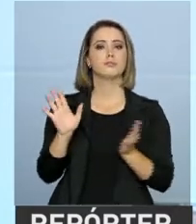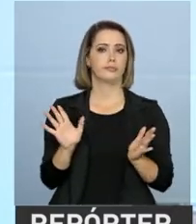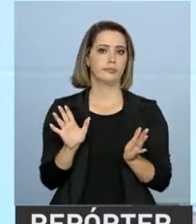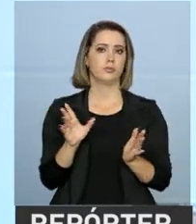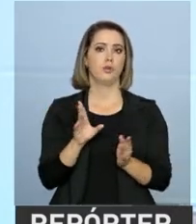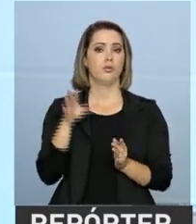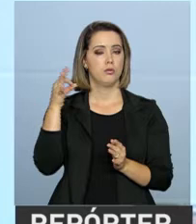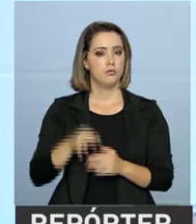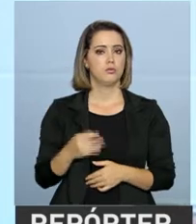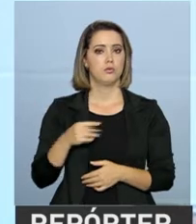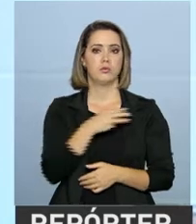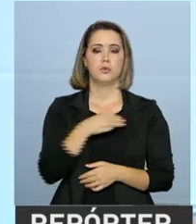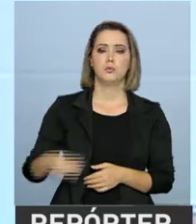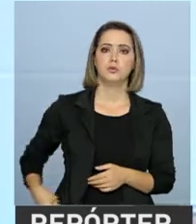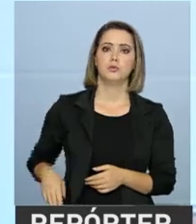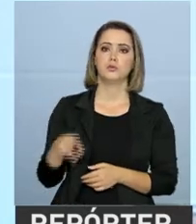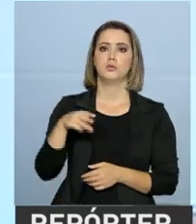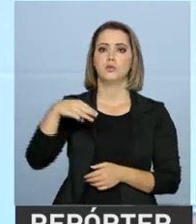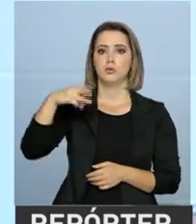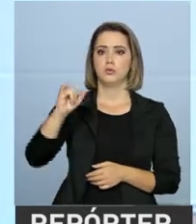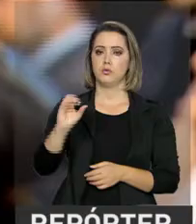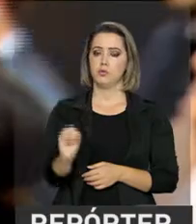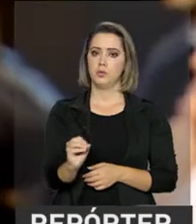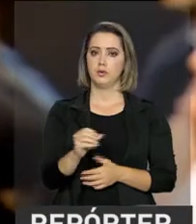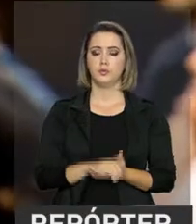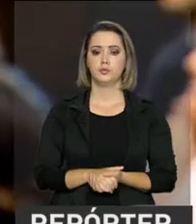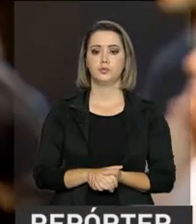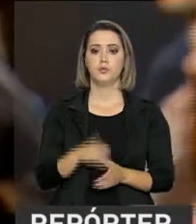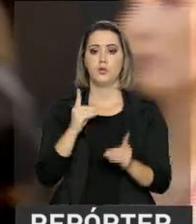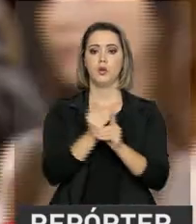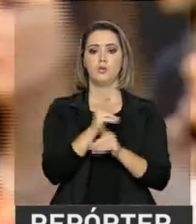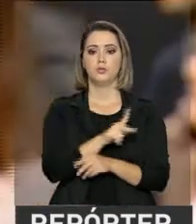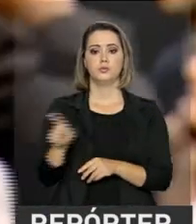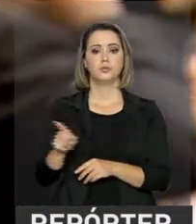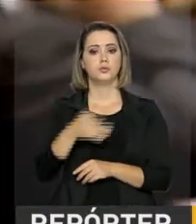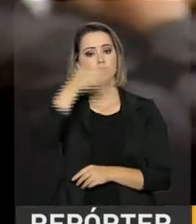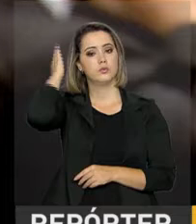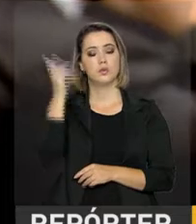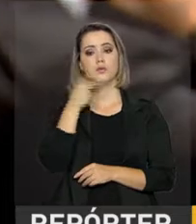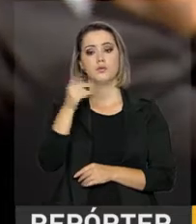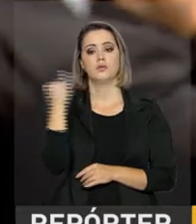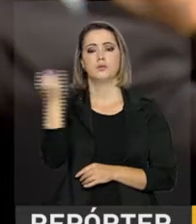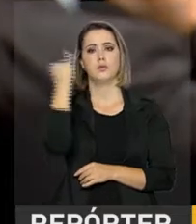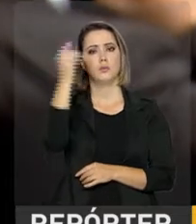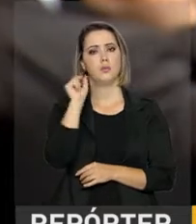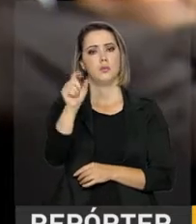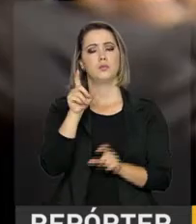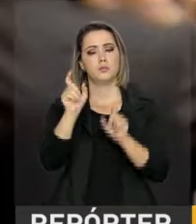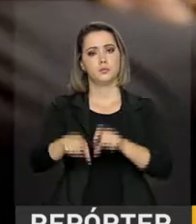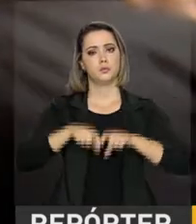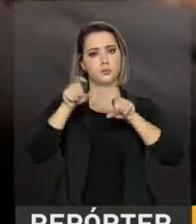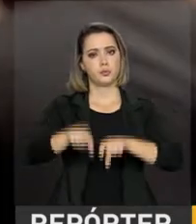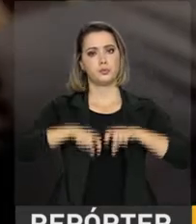imediatamente pelo senhor ministro Blairo Maggi da Agricultura. No encontro, o presidente Michel Temer ressaltou o peso da agropecuária